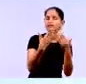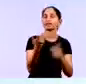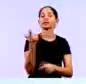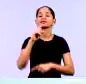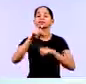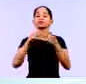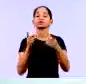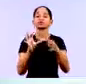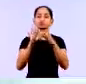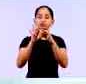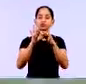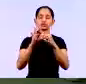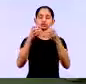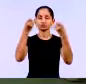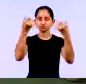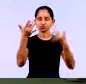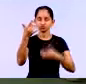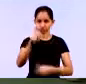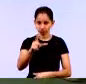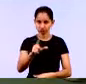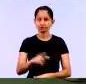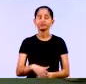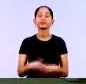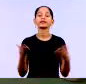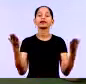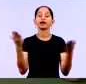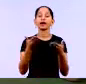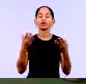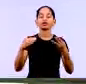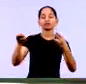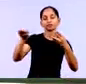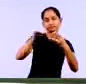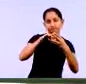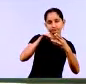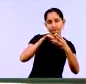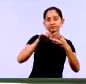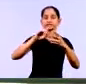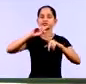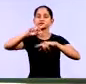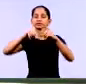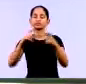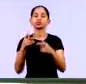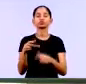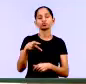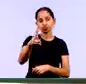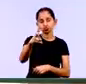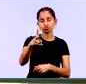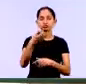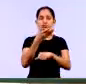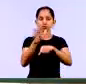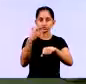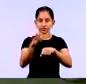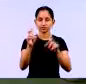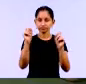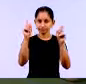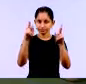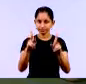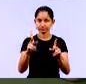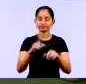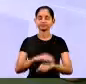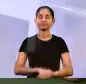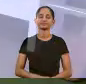nenhum, ok? Professor? Professor, então a gente vai para o intervalo e logo após a gente dá continuidade às atividades. Até mais